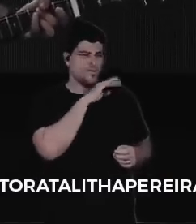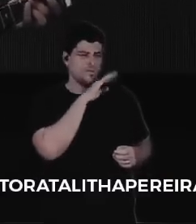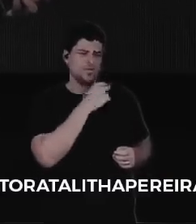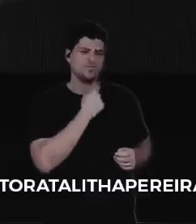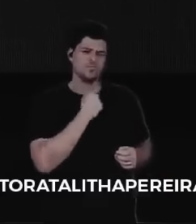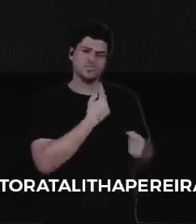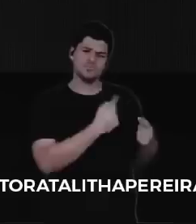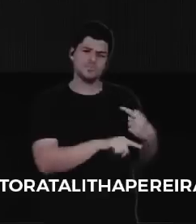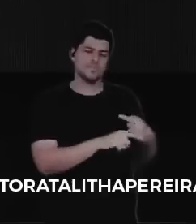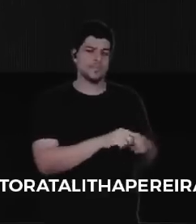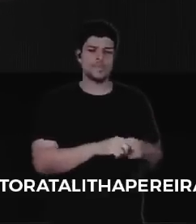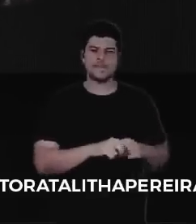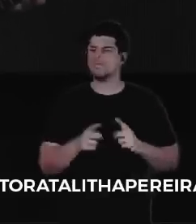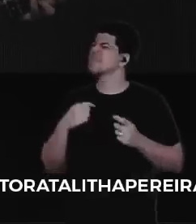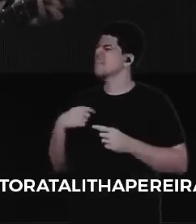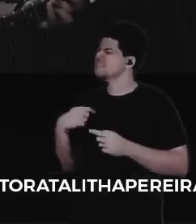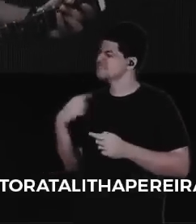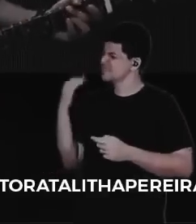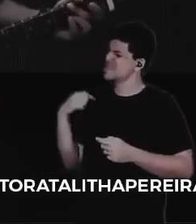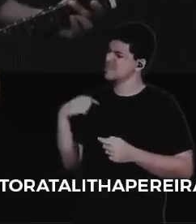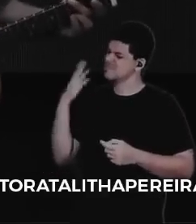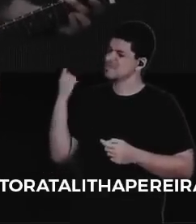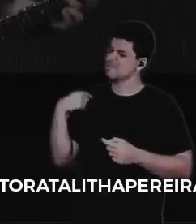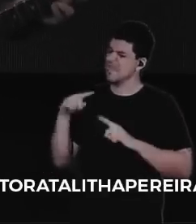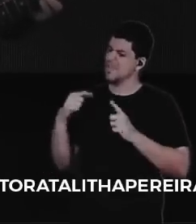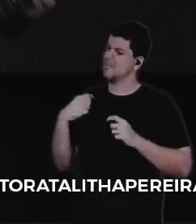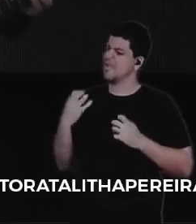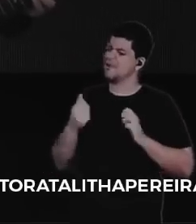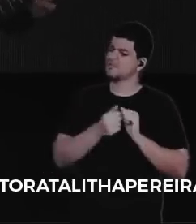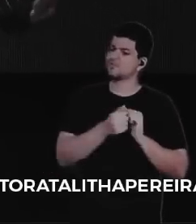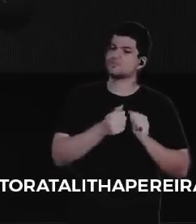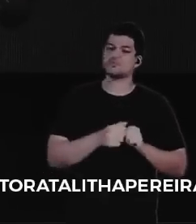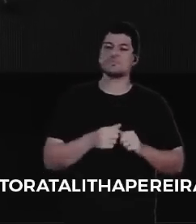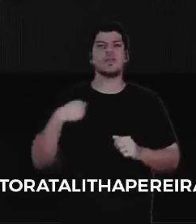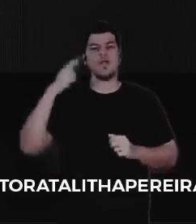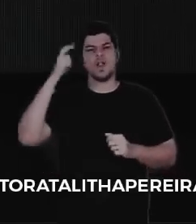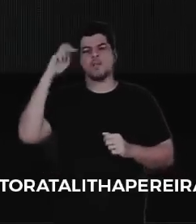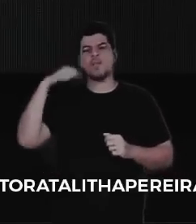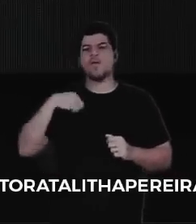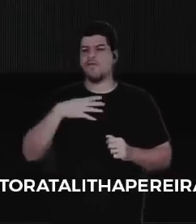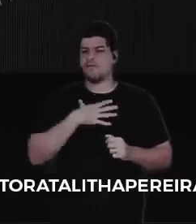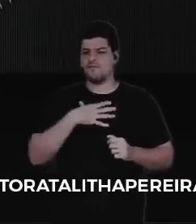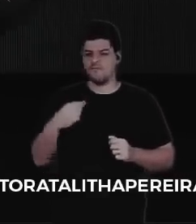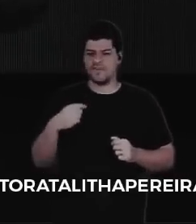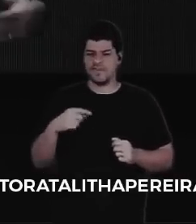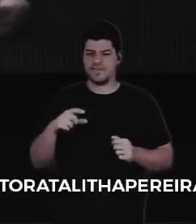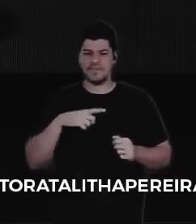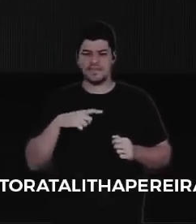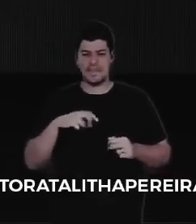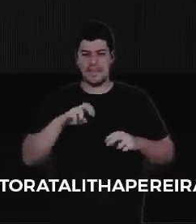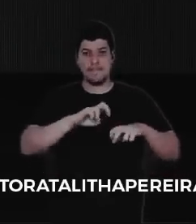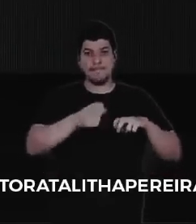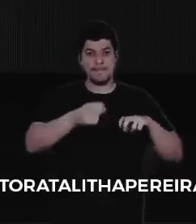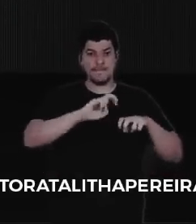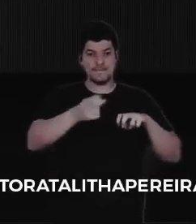Eu lembro de Sarinha, pequenininha. Eu estava na piscina com ela. Eu dizia assim: pula, filha, papai peca.